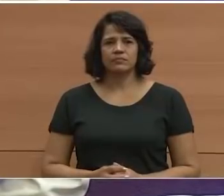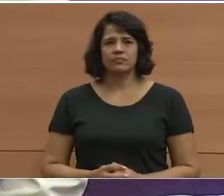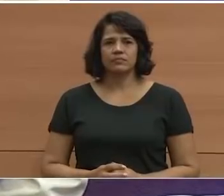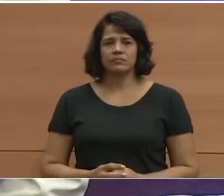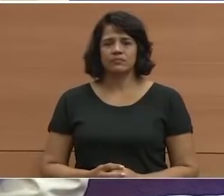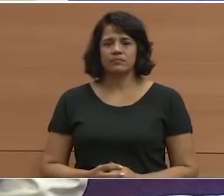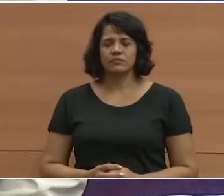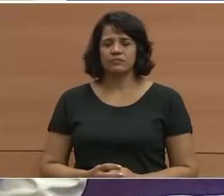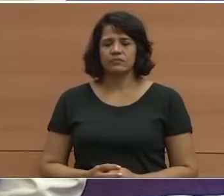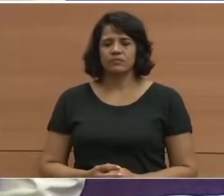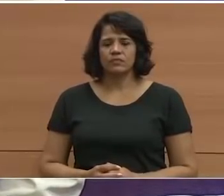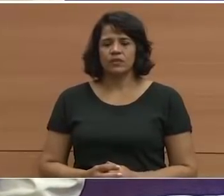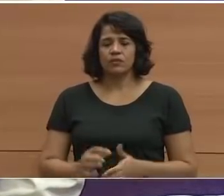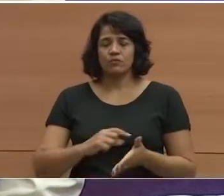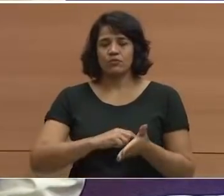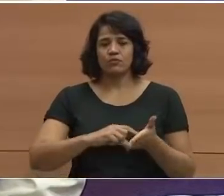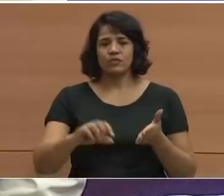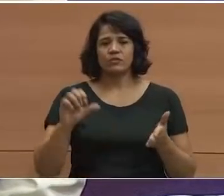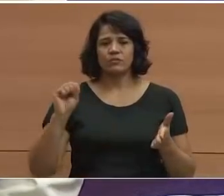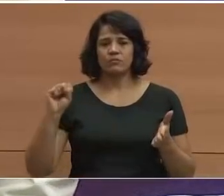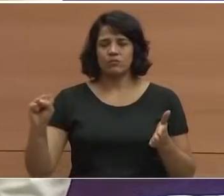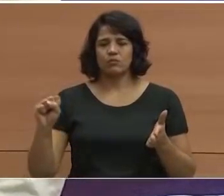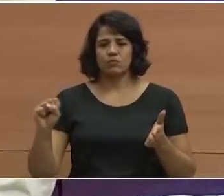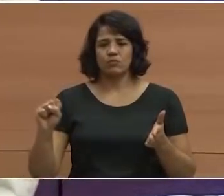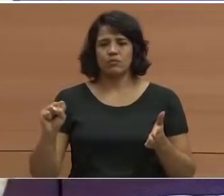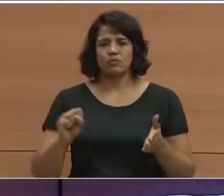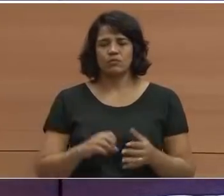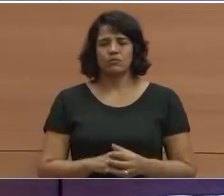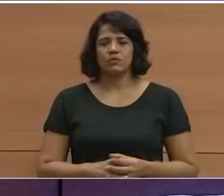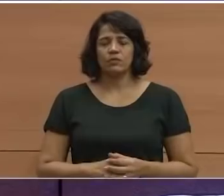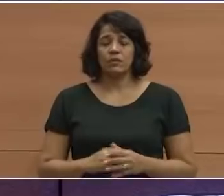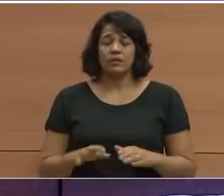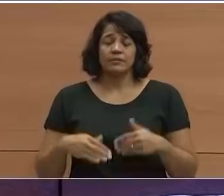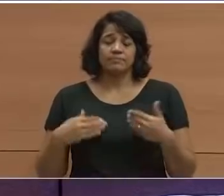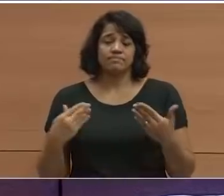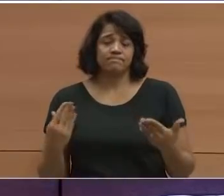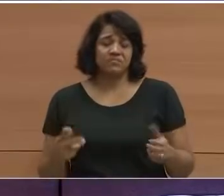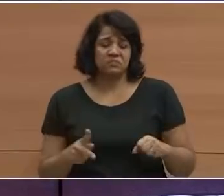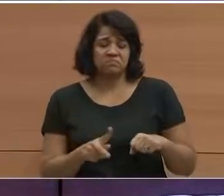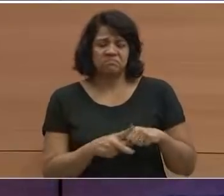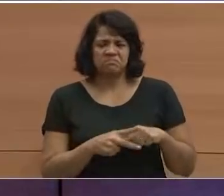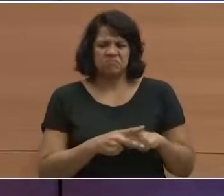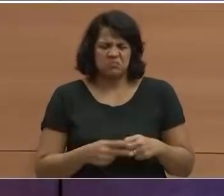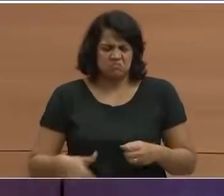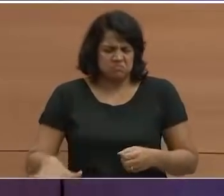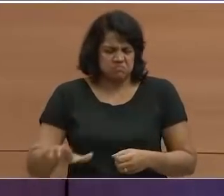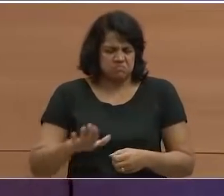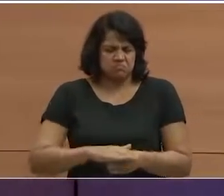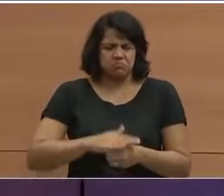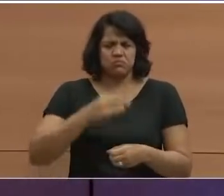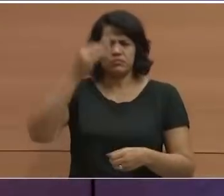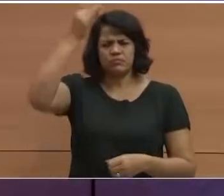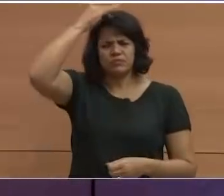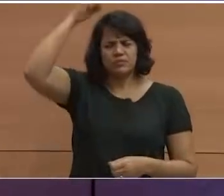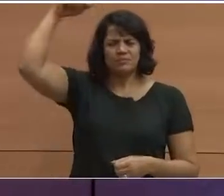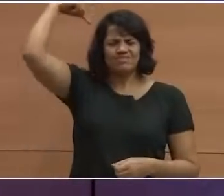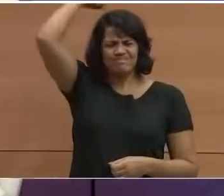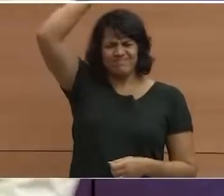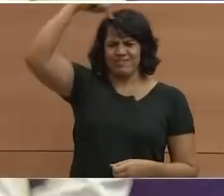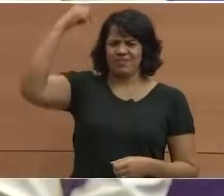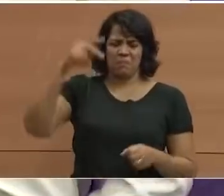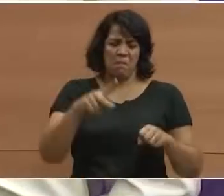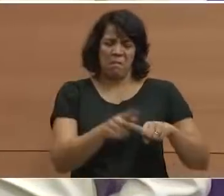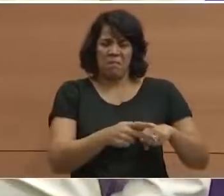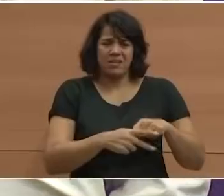Vou ler desde o versículo 8, pode ser? Então Pedro, cheio do Espírito Santo, irmão, Pedro estava cheio do Espírito Santo. Pedro estava